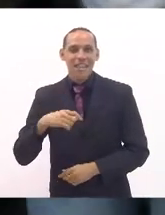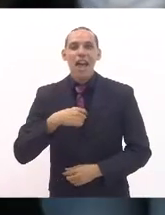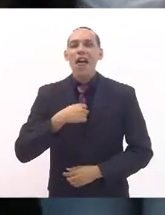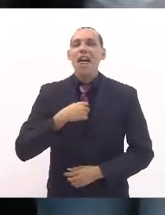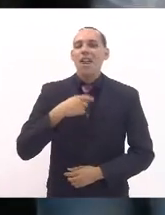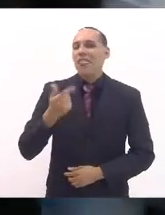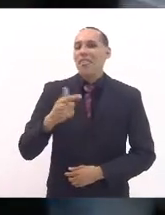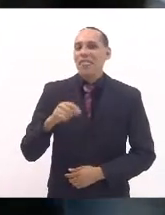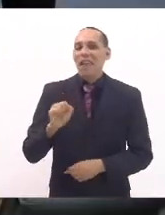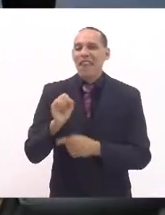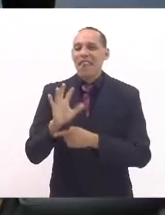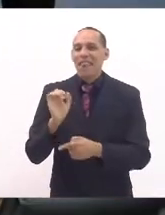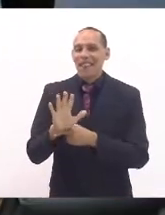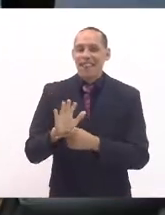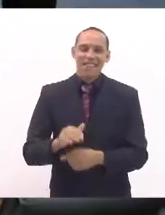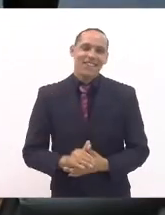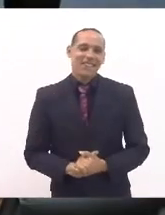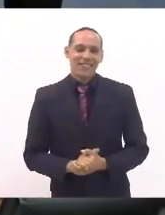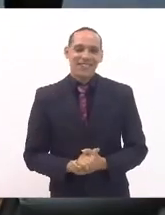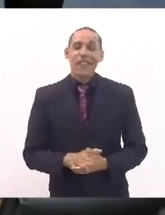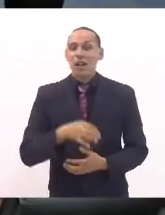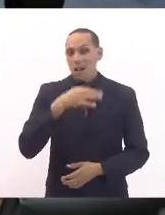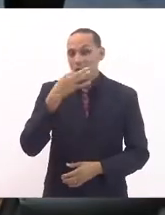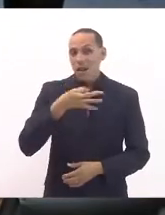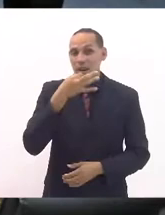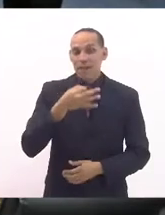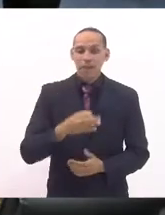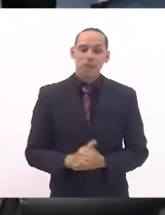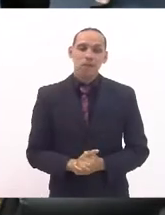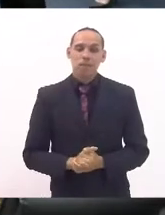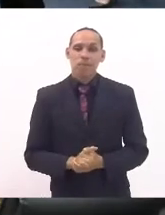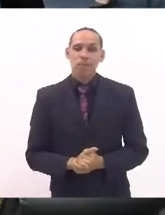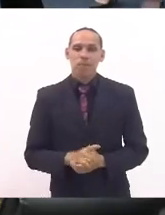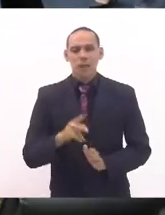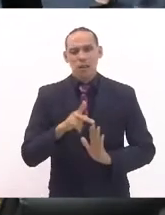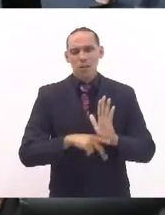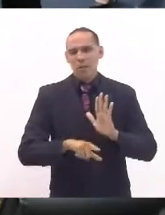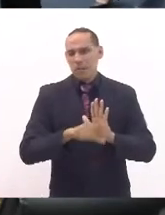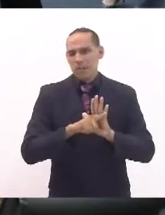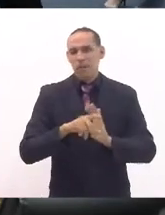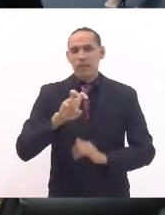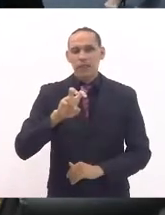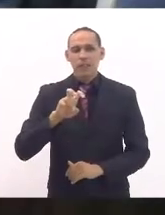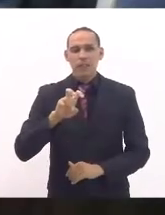gravata. Ok. Para emitir parecer ao projeto de lei